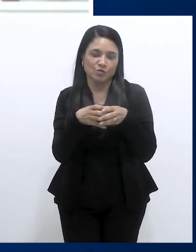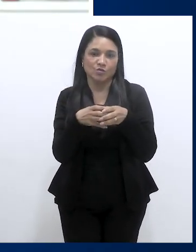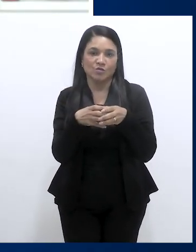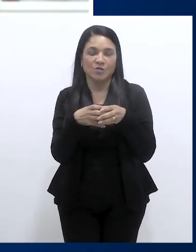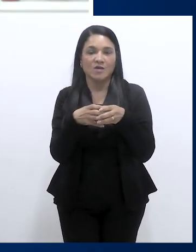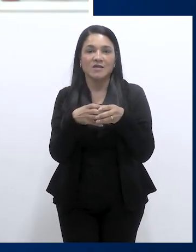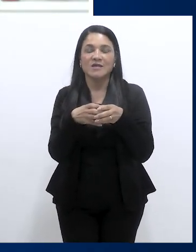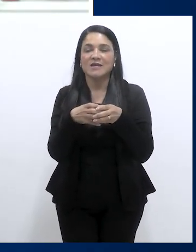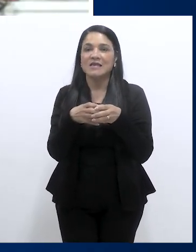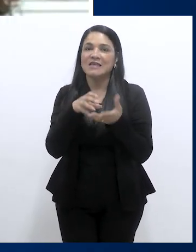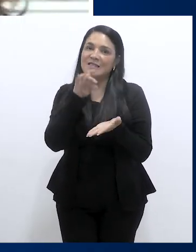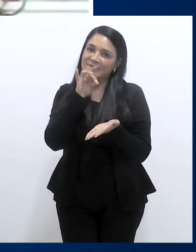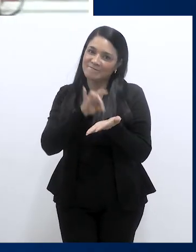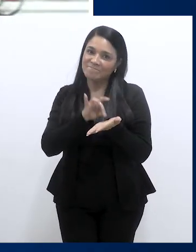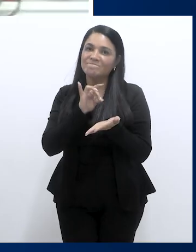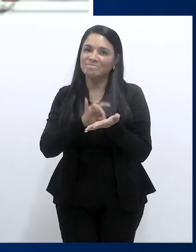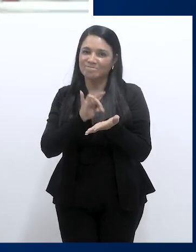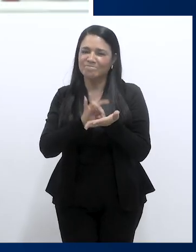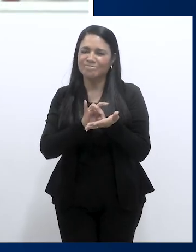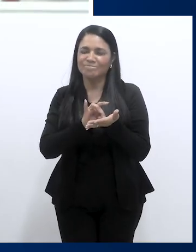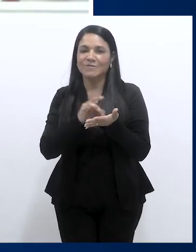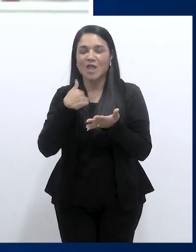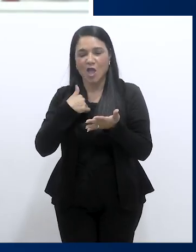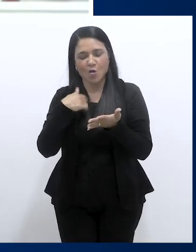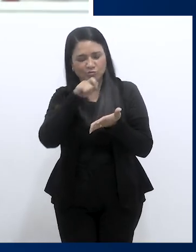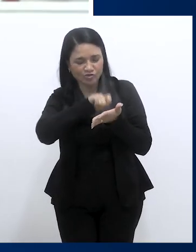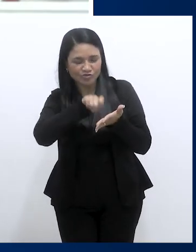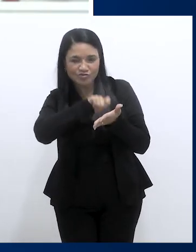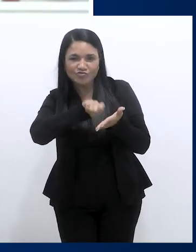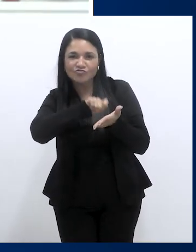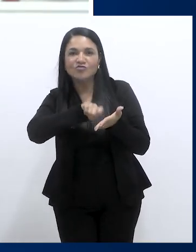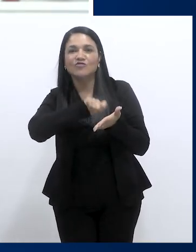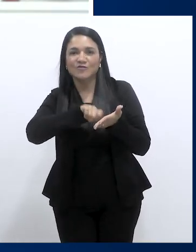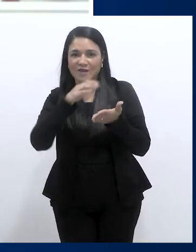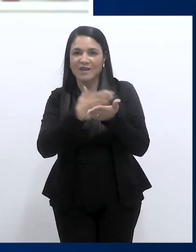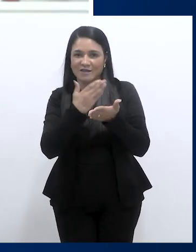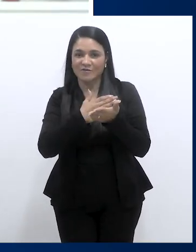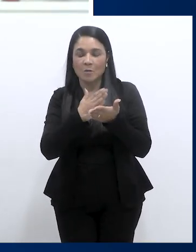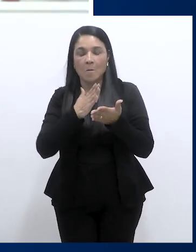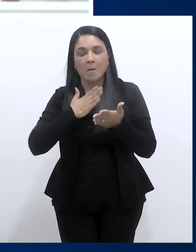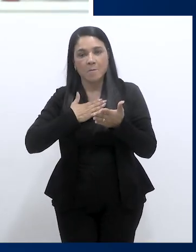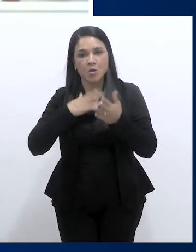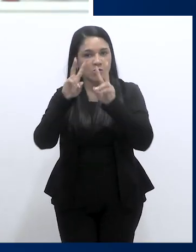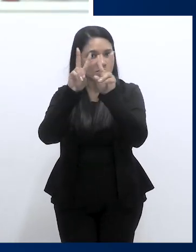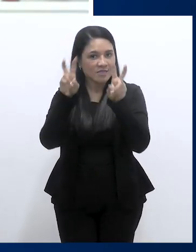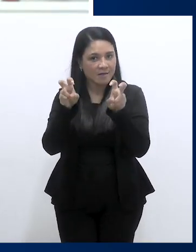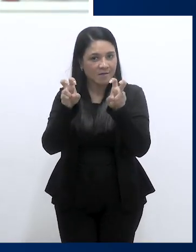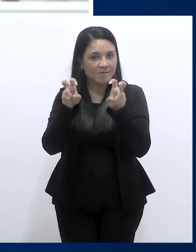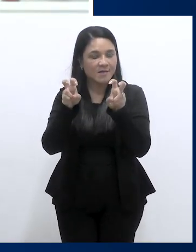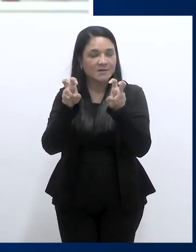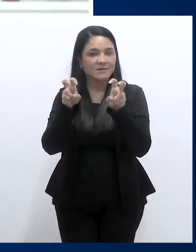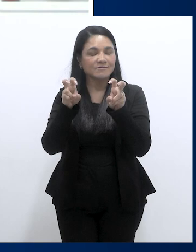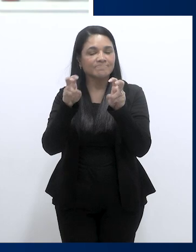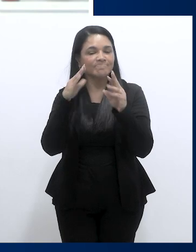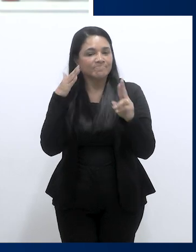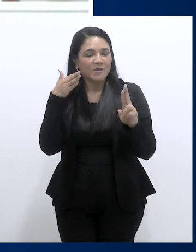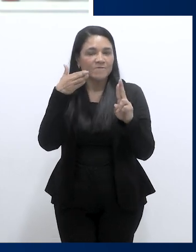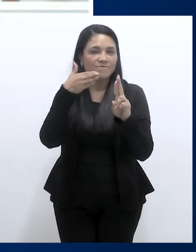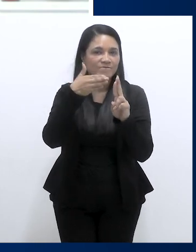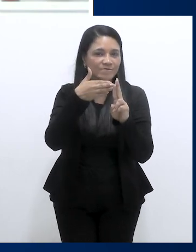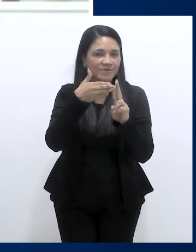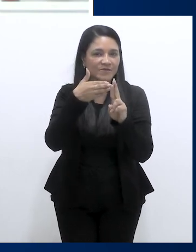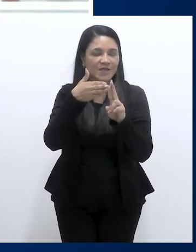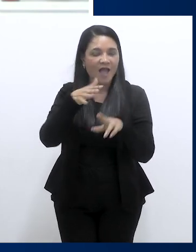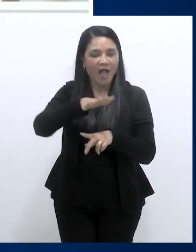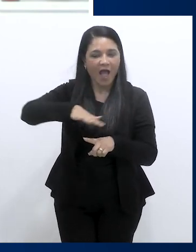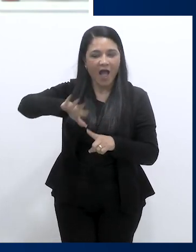Na verdade, eu já escrevia, né? Então, só que os meus livros eram livros voltados para a